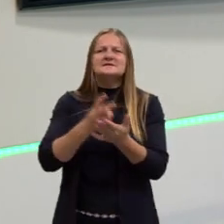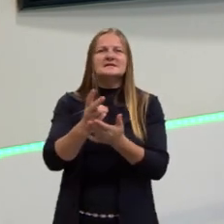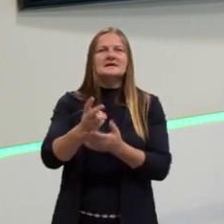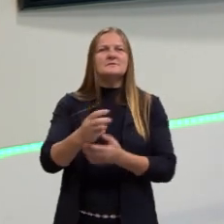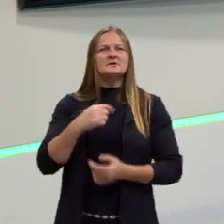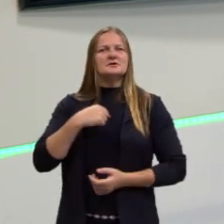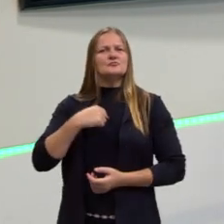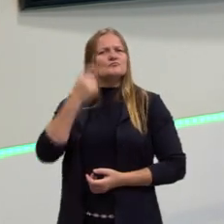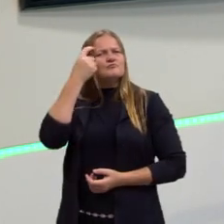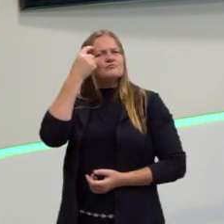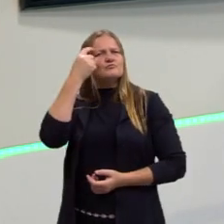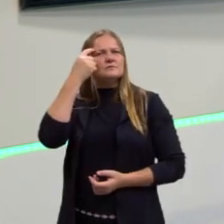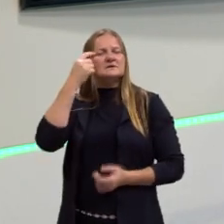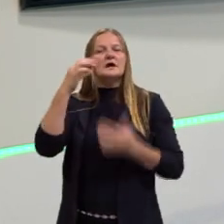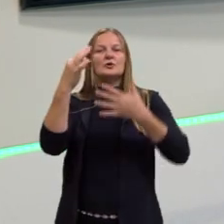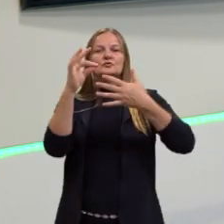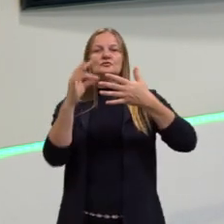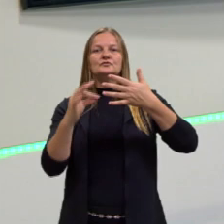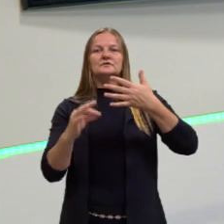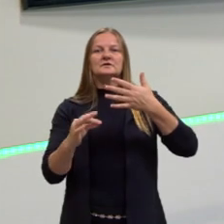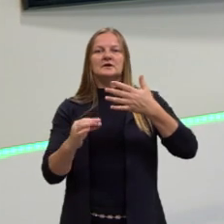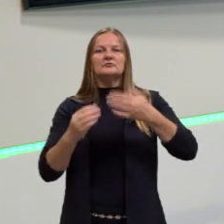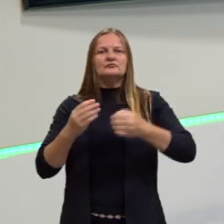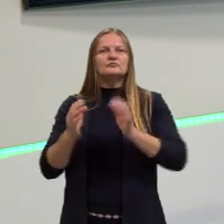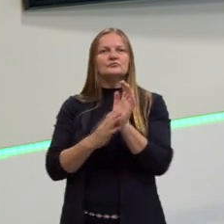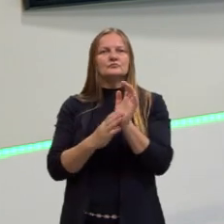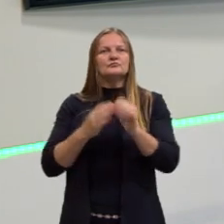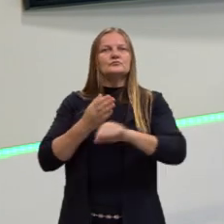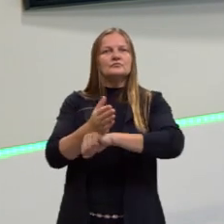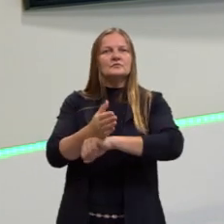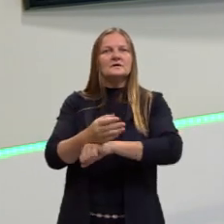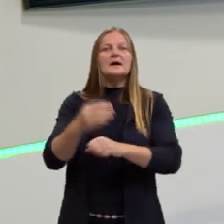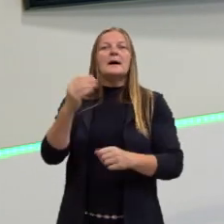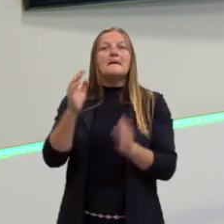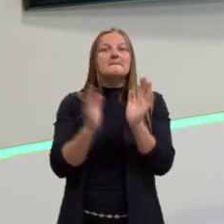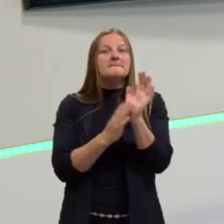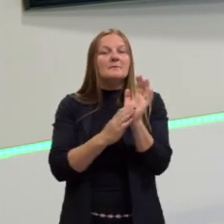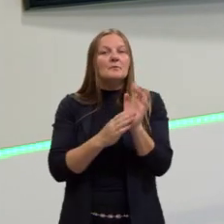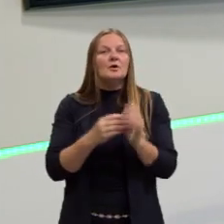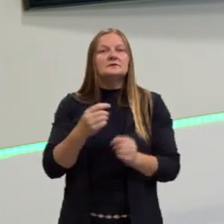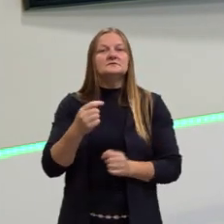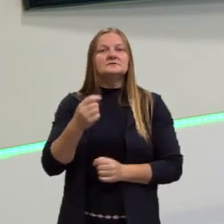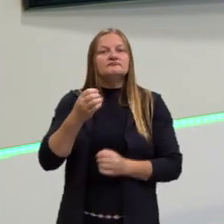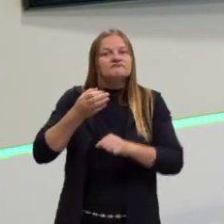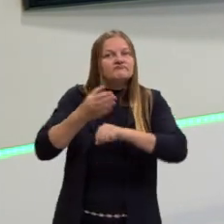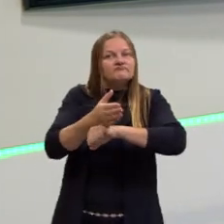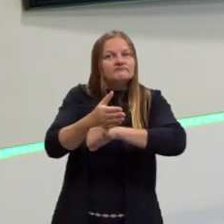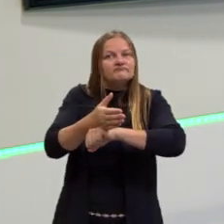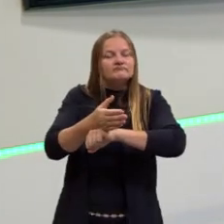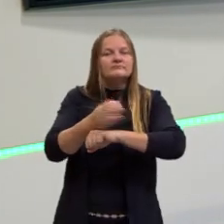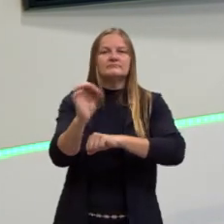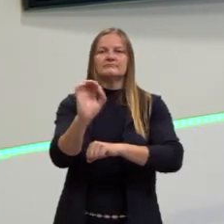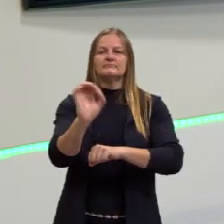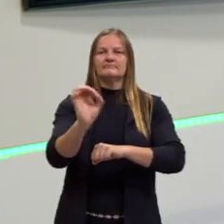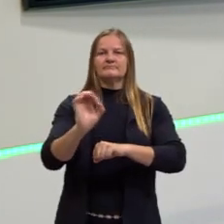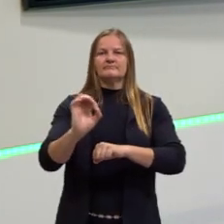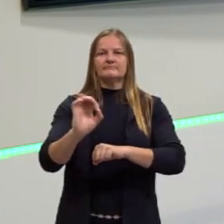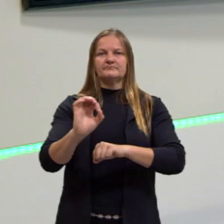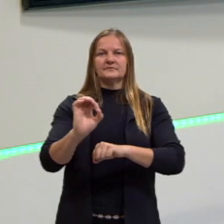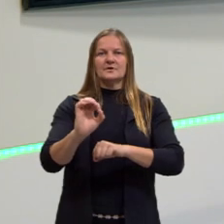para me atentar nesse detalhe da proposta de intervenção a proposta de intervenção não é necessariamente